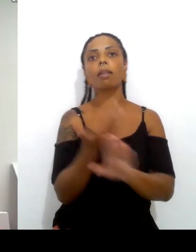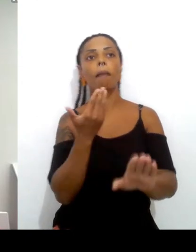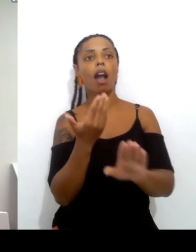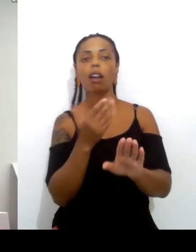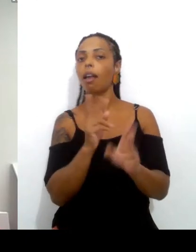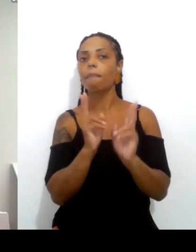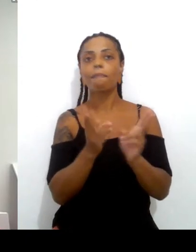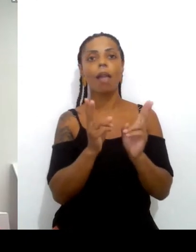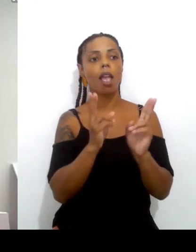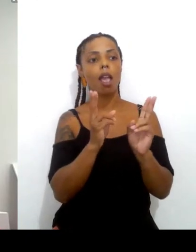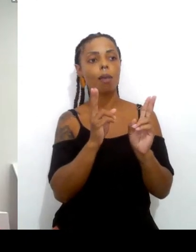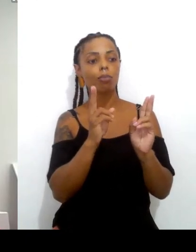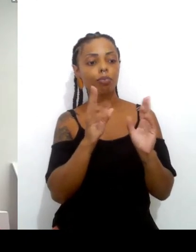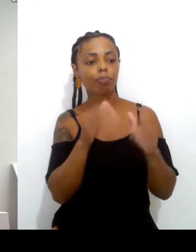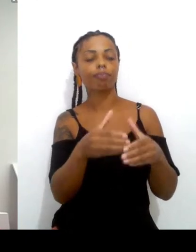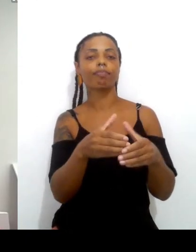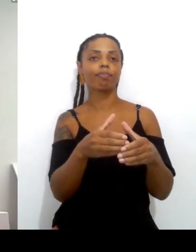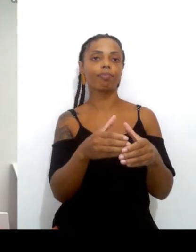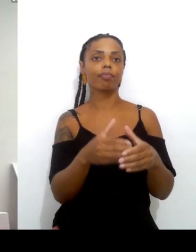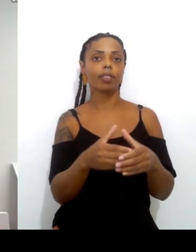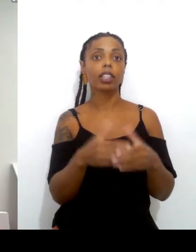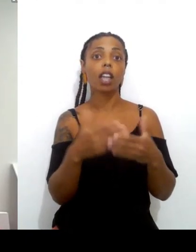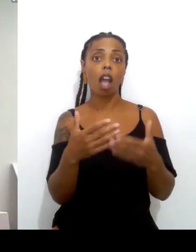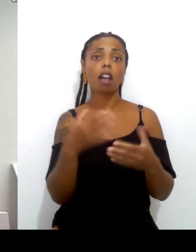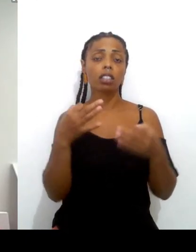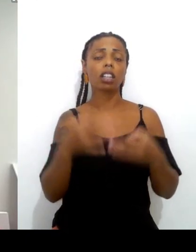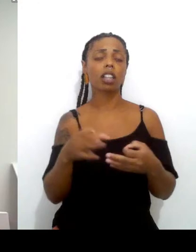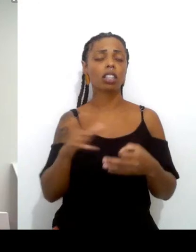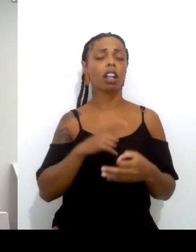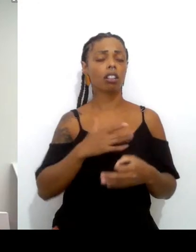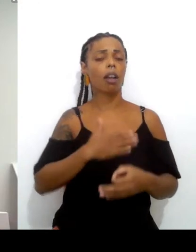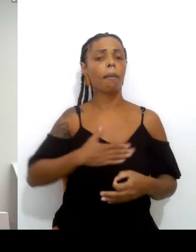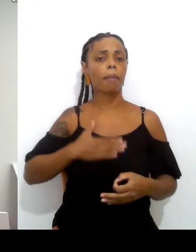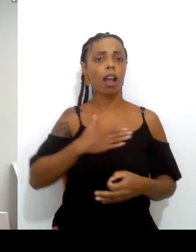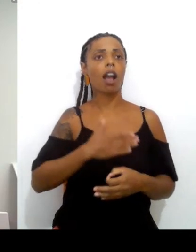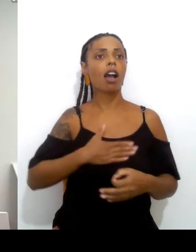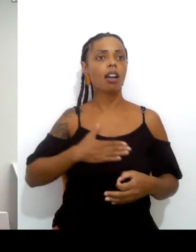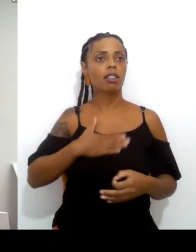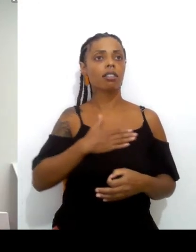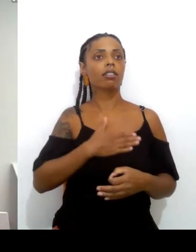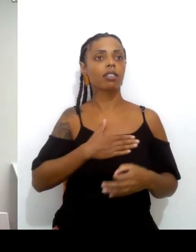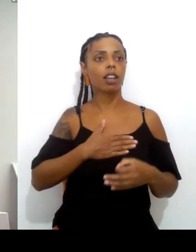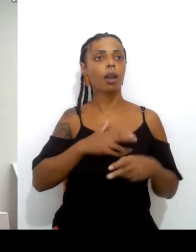e com certeza ele encontrava um prazer dentro da desigualdade